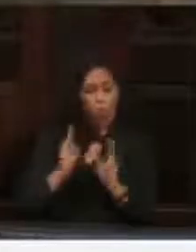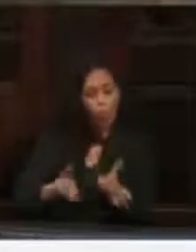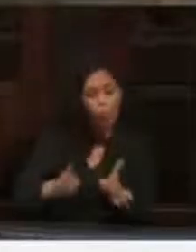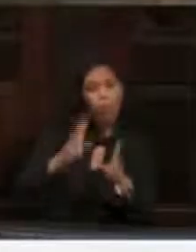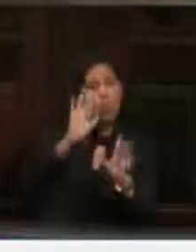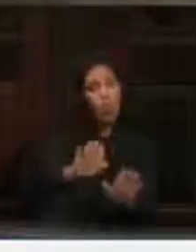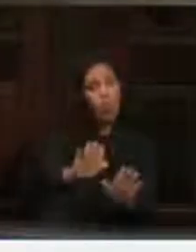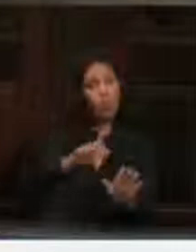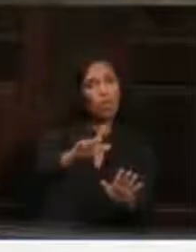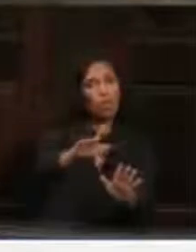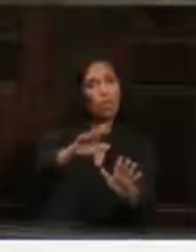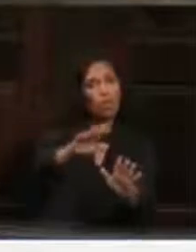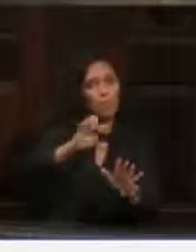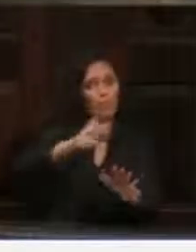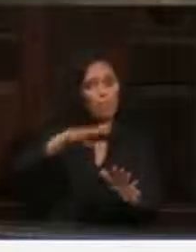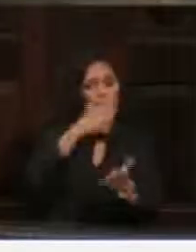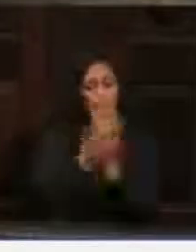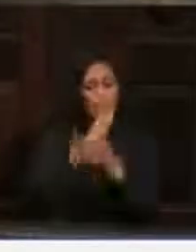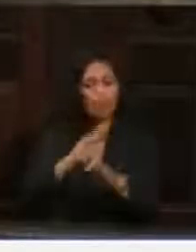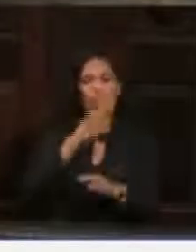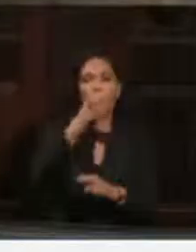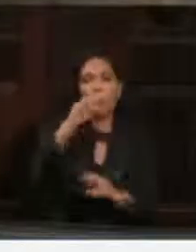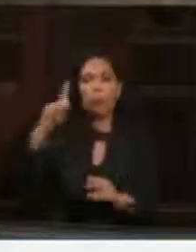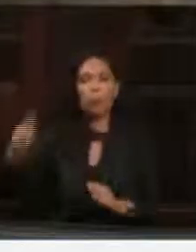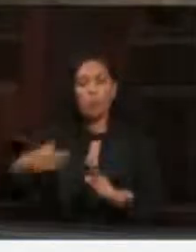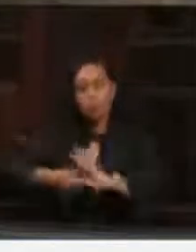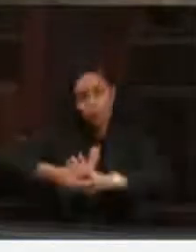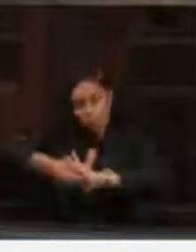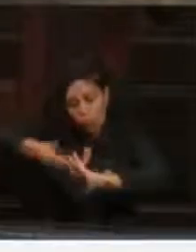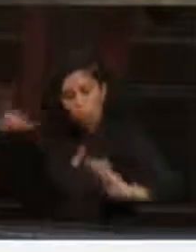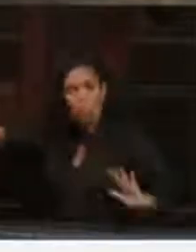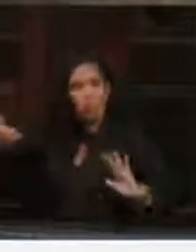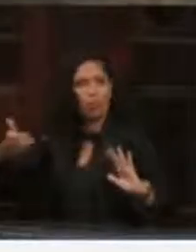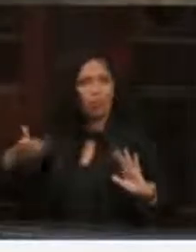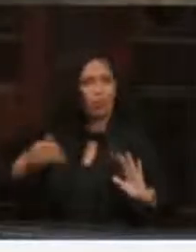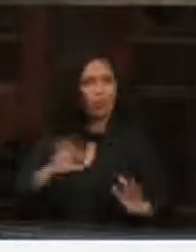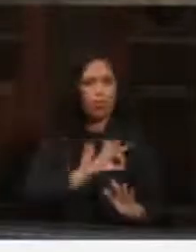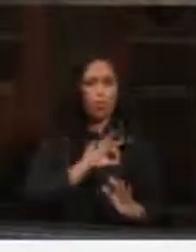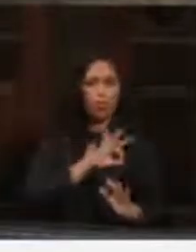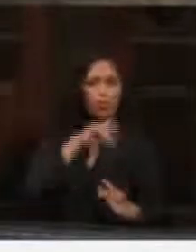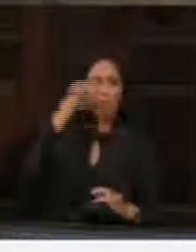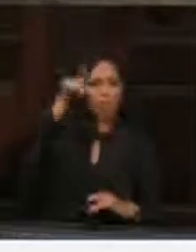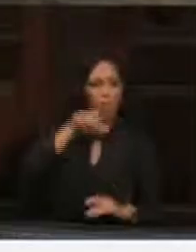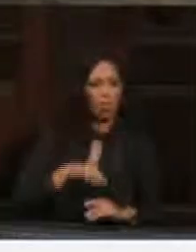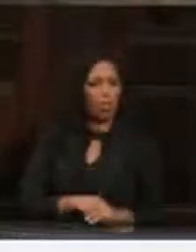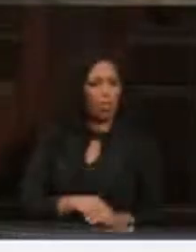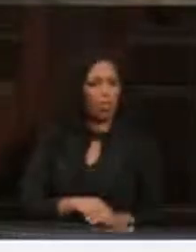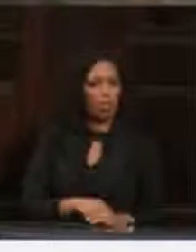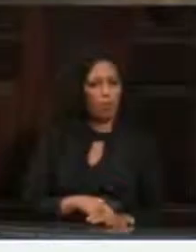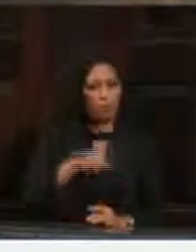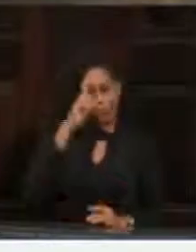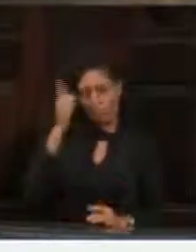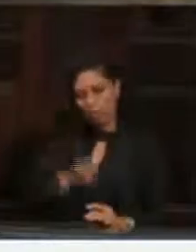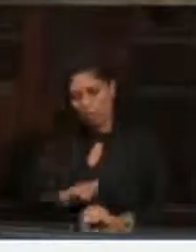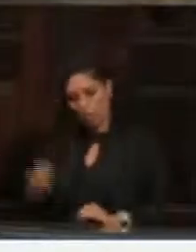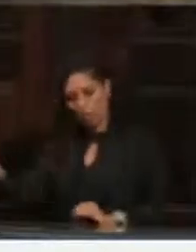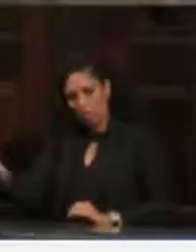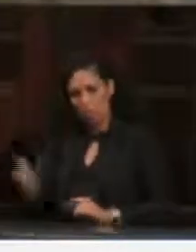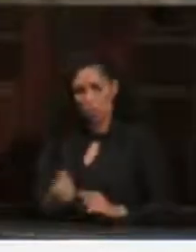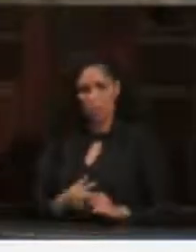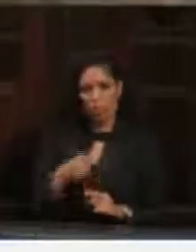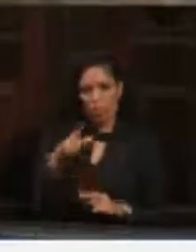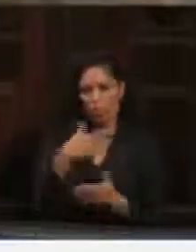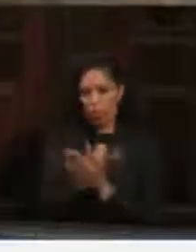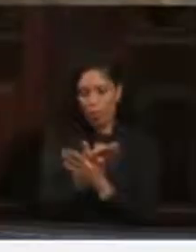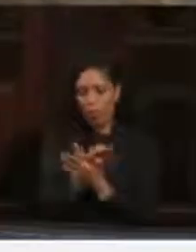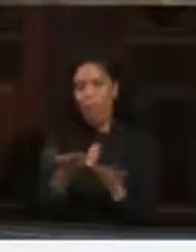tem que tirar o policiamento do local, porque só quem perde é o policial militar. O policial militar perde o desarranchamento, perde a gratificação que ele